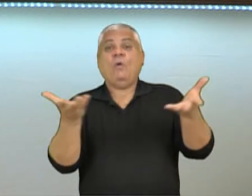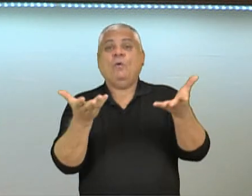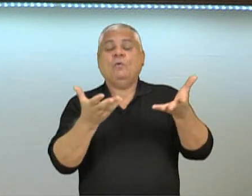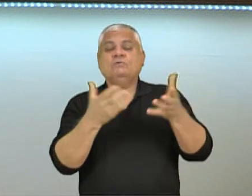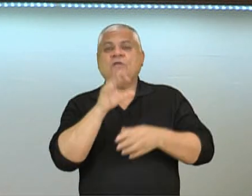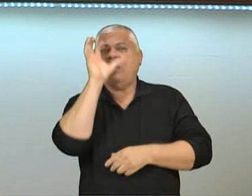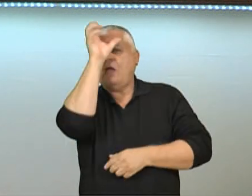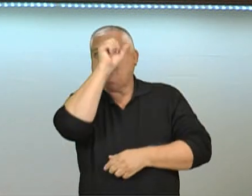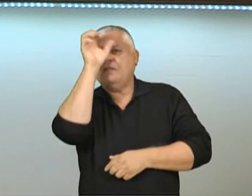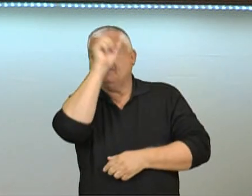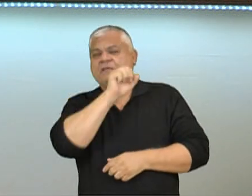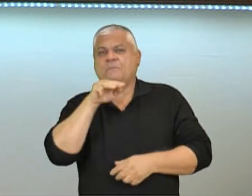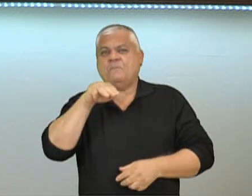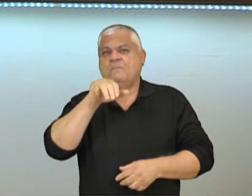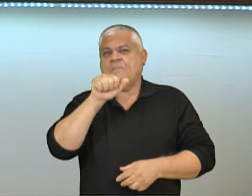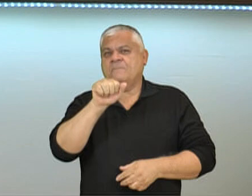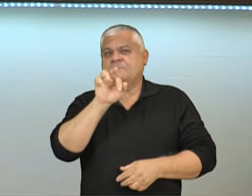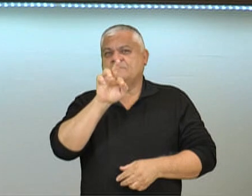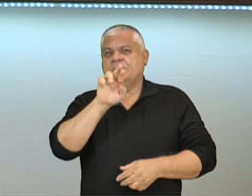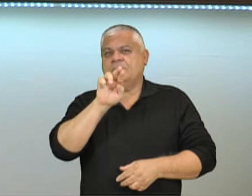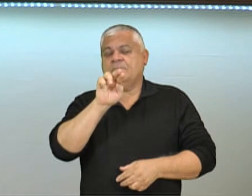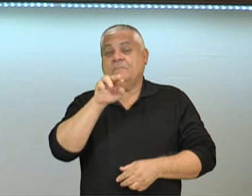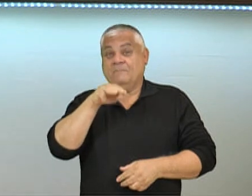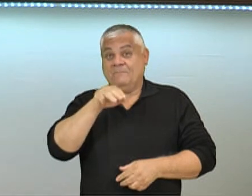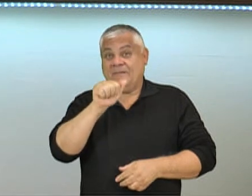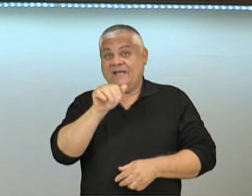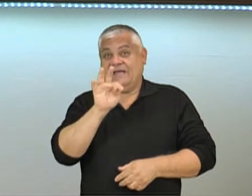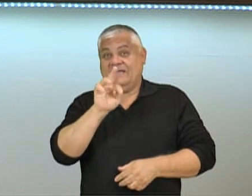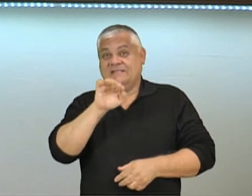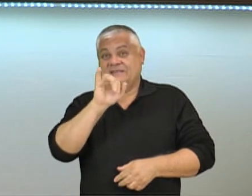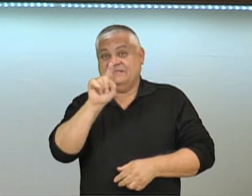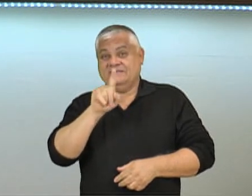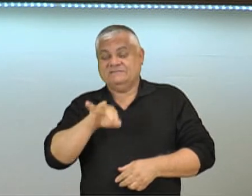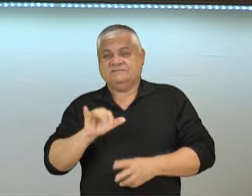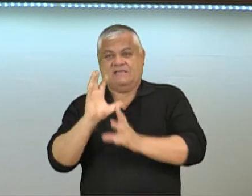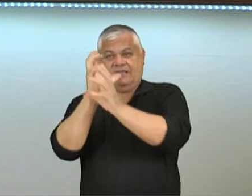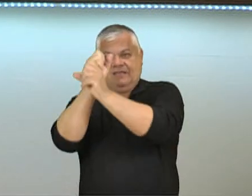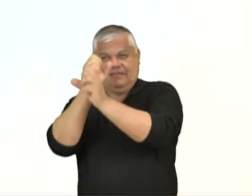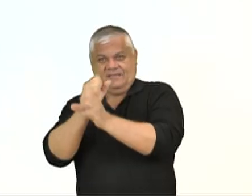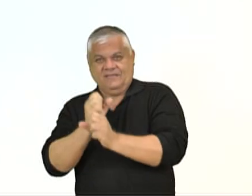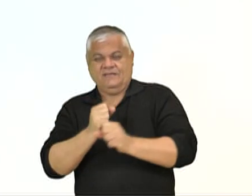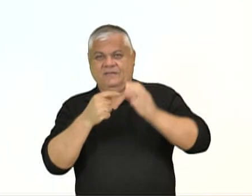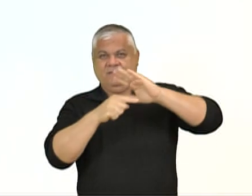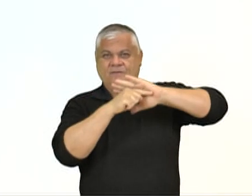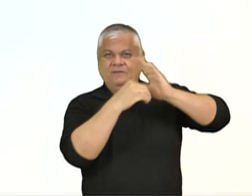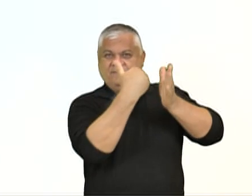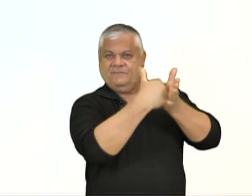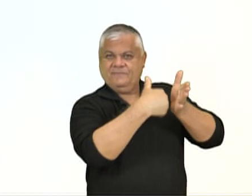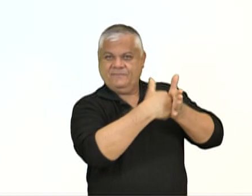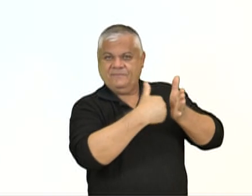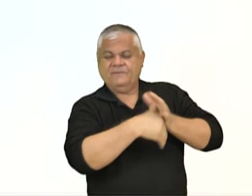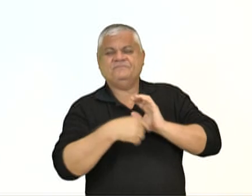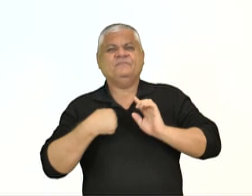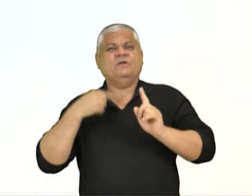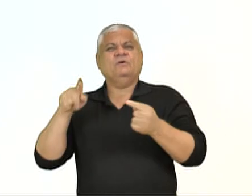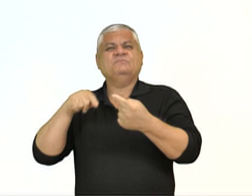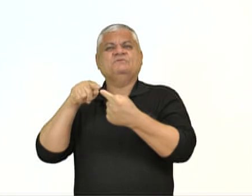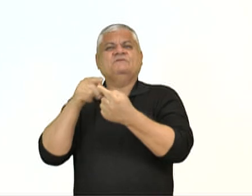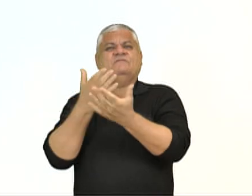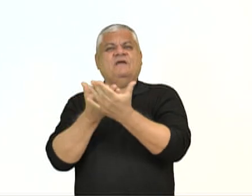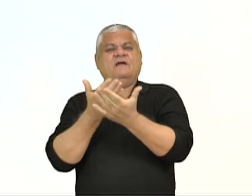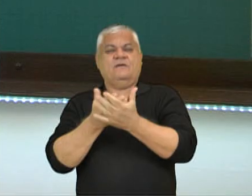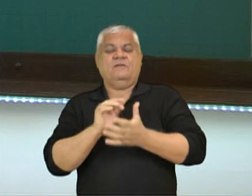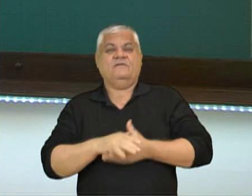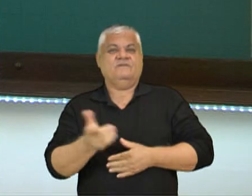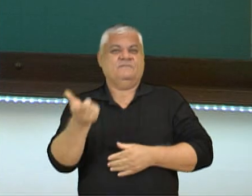vamos ver sobre matrizes, adição e subtração. Então vamos ver quais são os objetivos da aula de hoje.